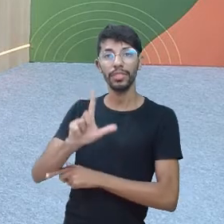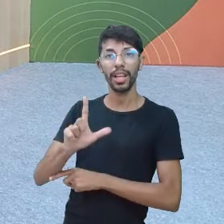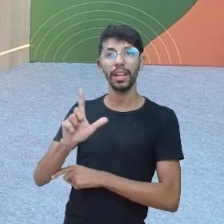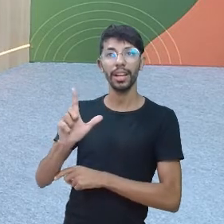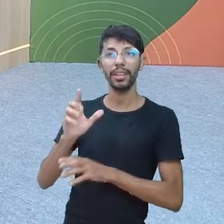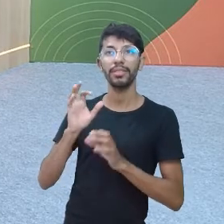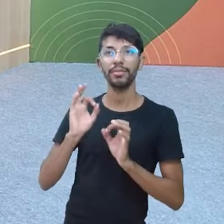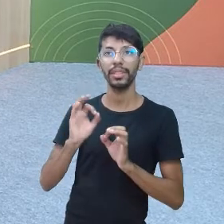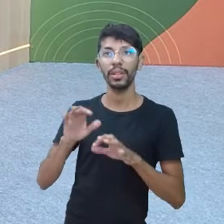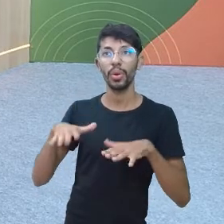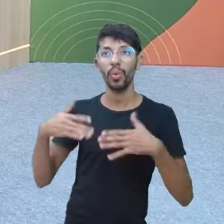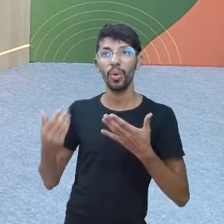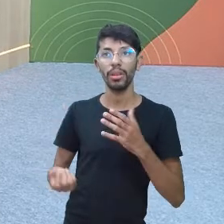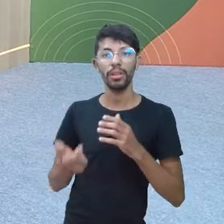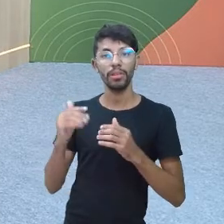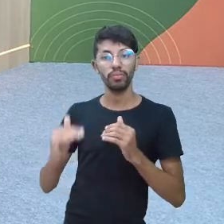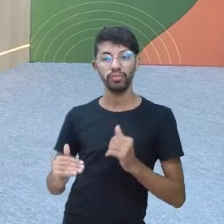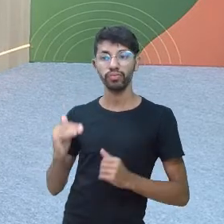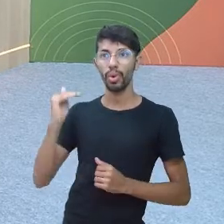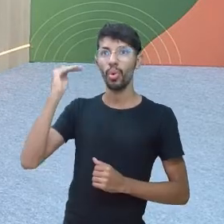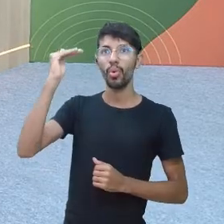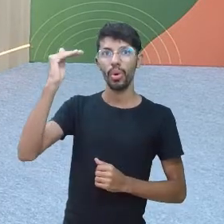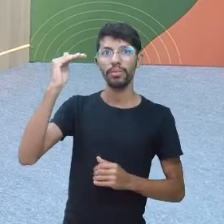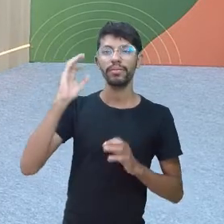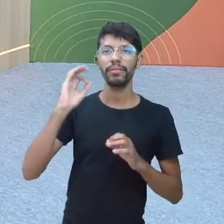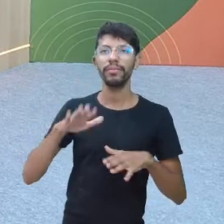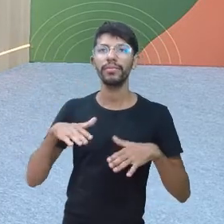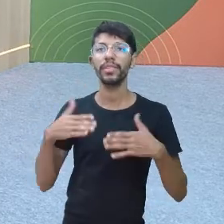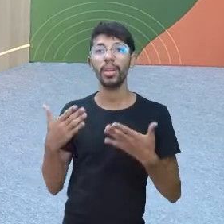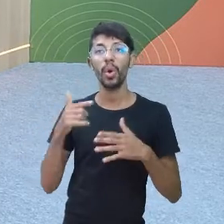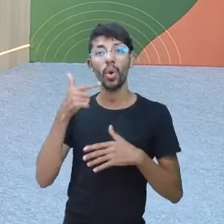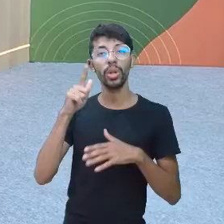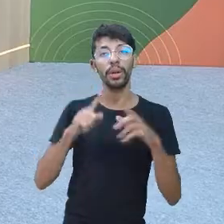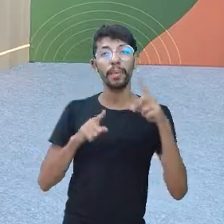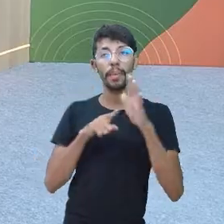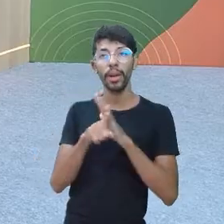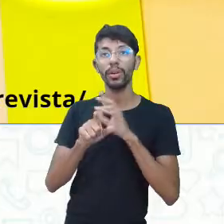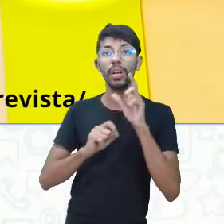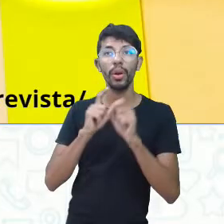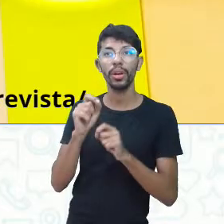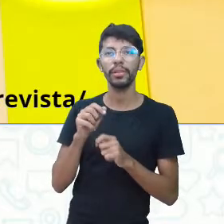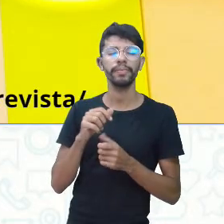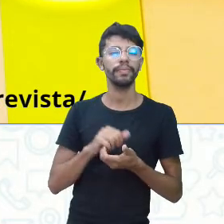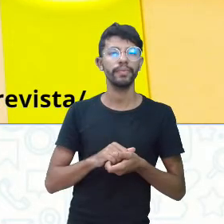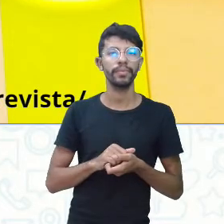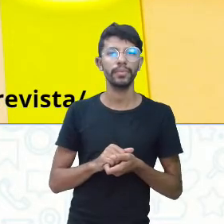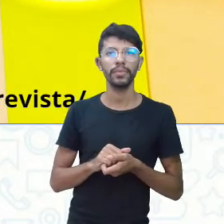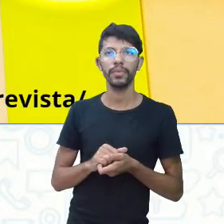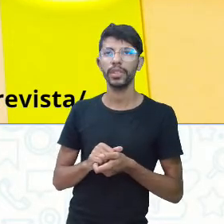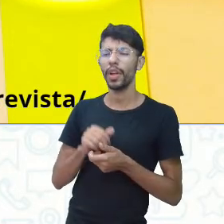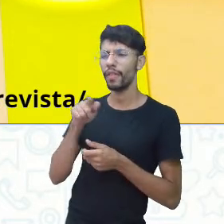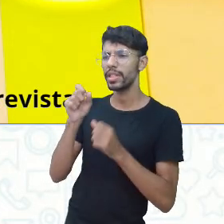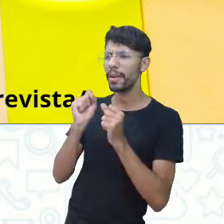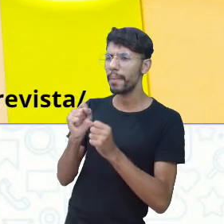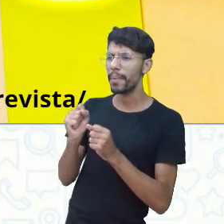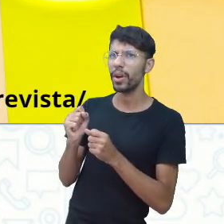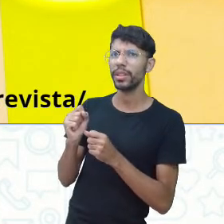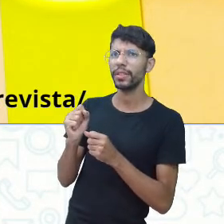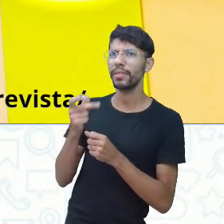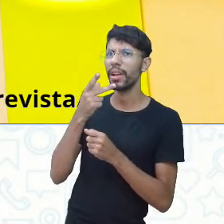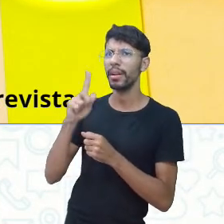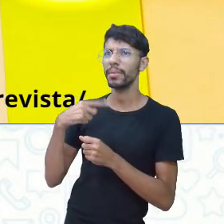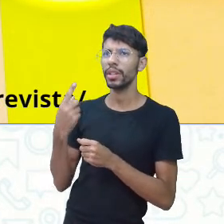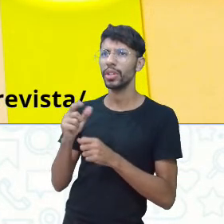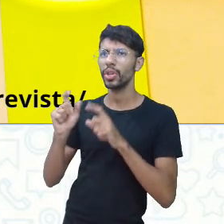adulta. Outra pergunta feita pelo repórter: você poderia nos dar uma ideia do que era a produção da